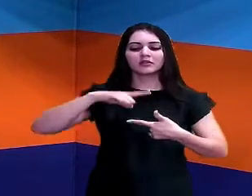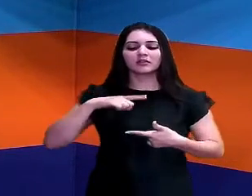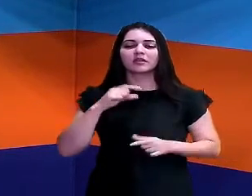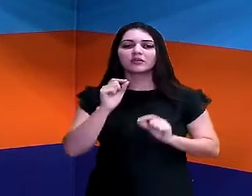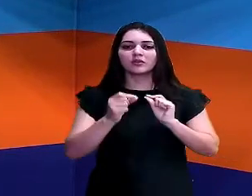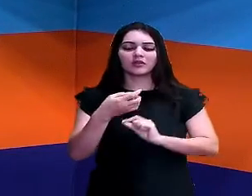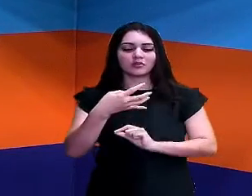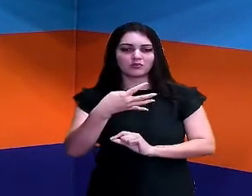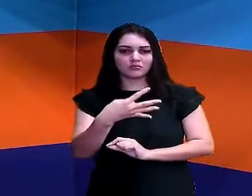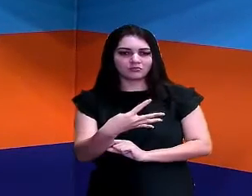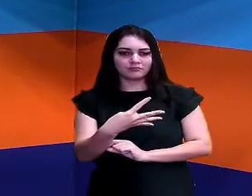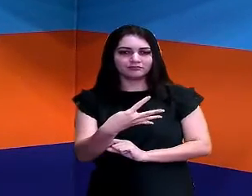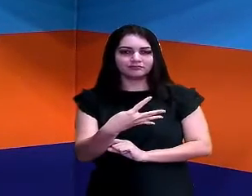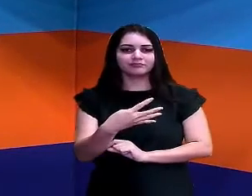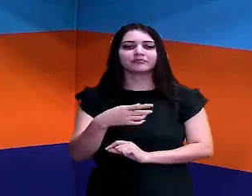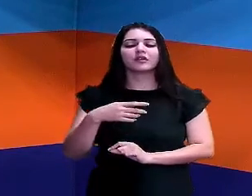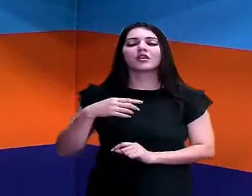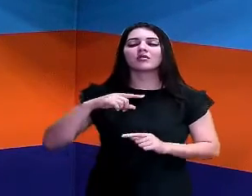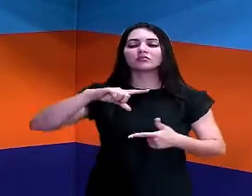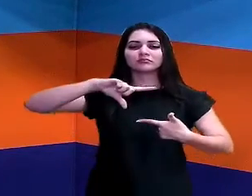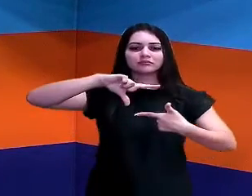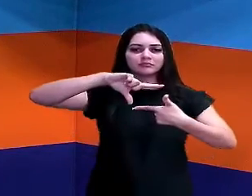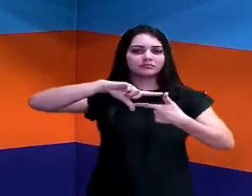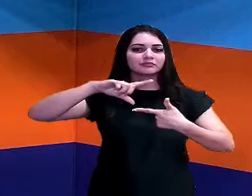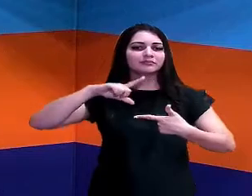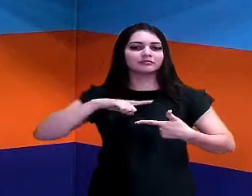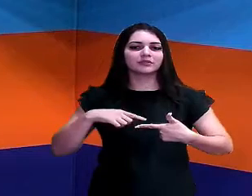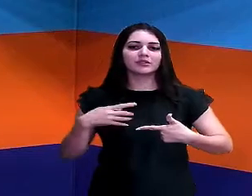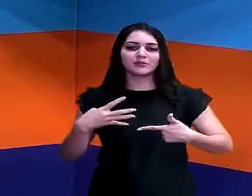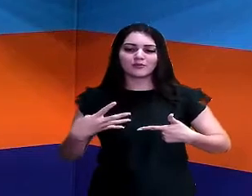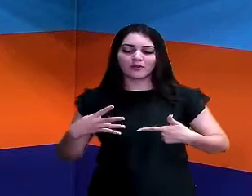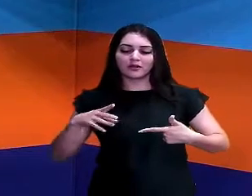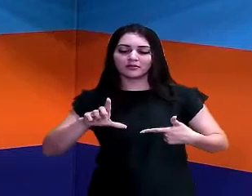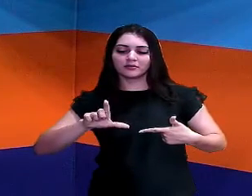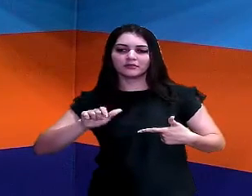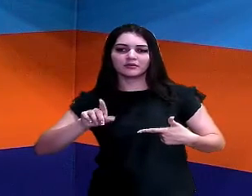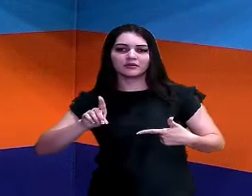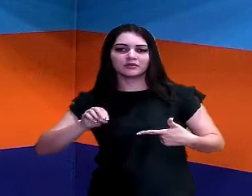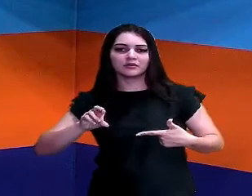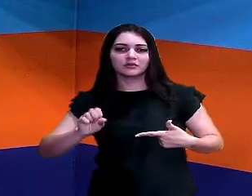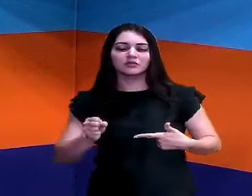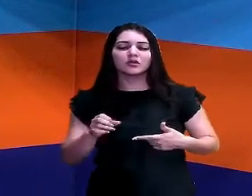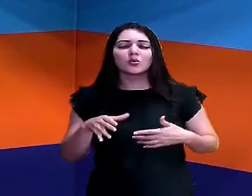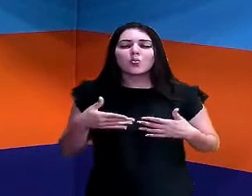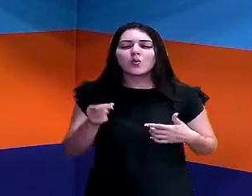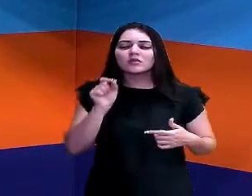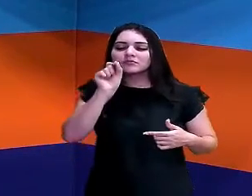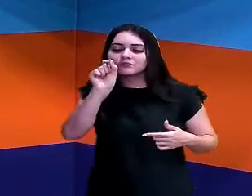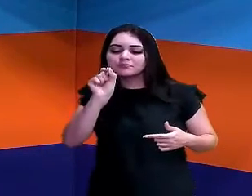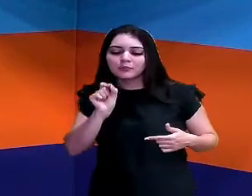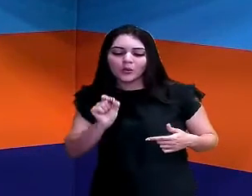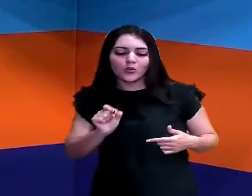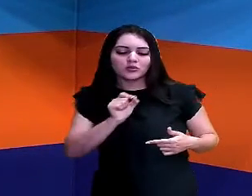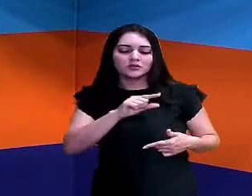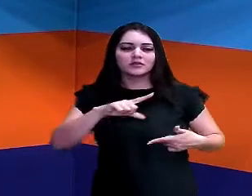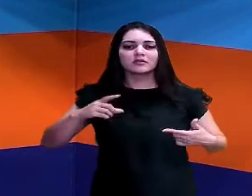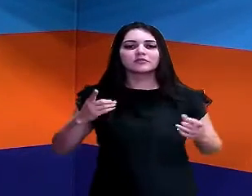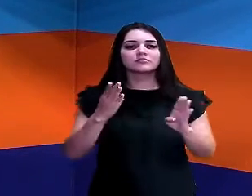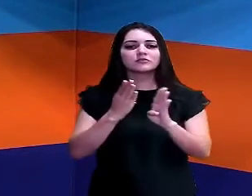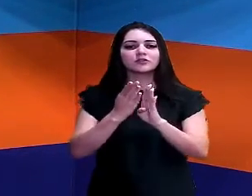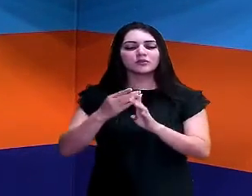4. Então, o retângulo ele tem 4 lados. E quantos vértices? Quantas pontinhas? Eu vou ter